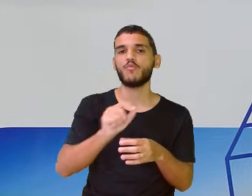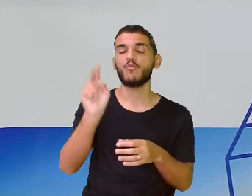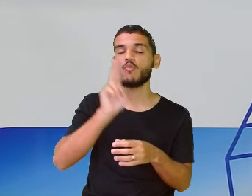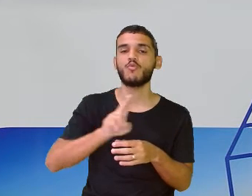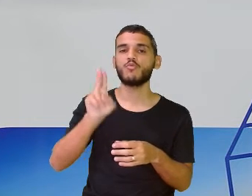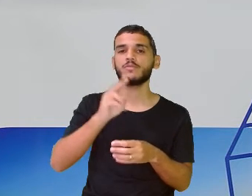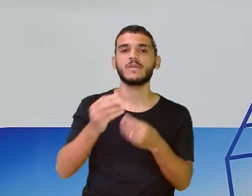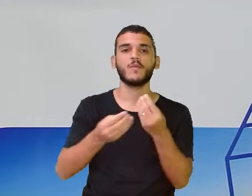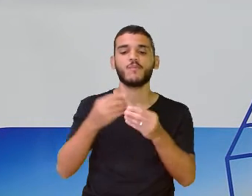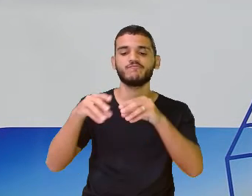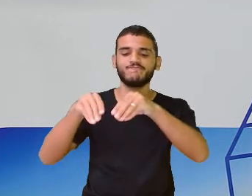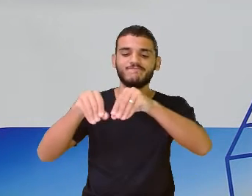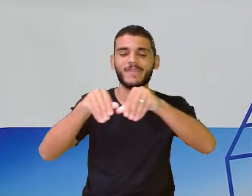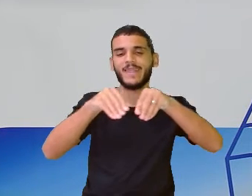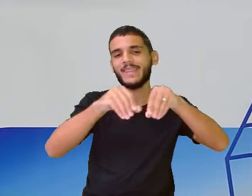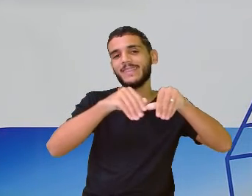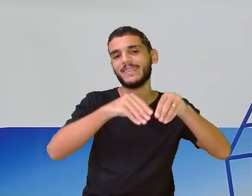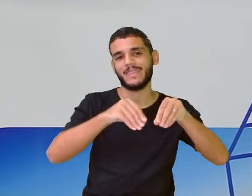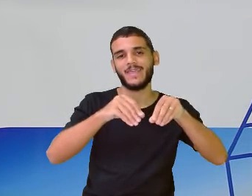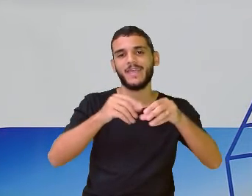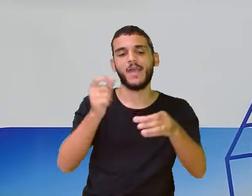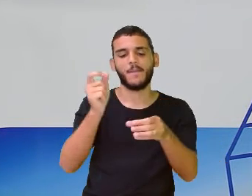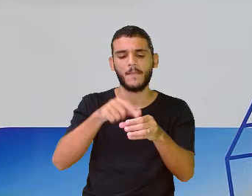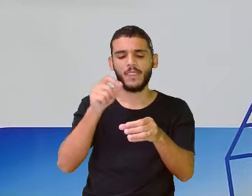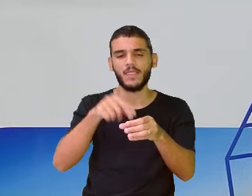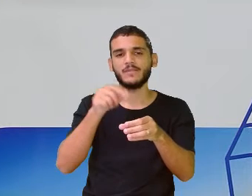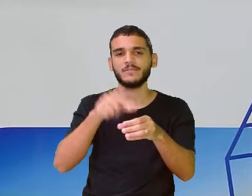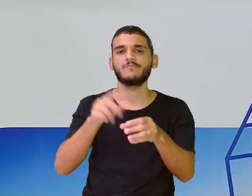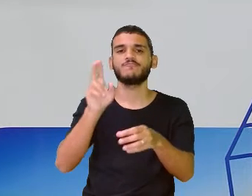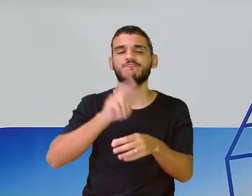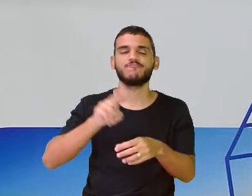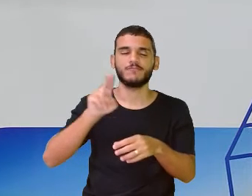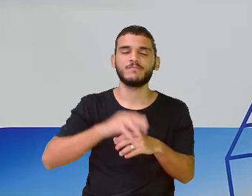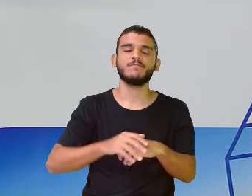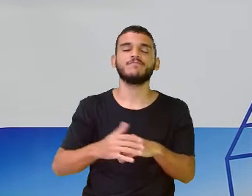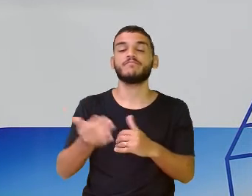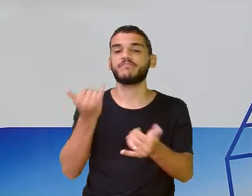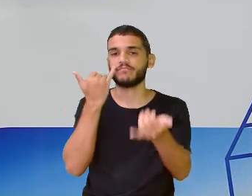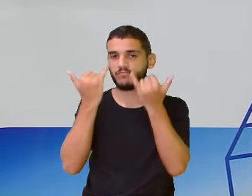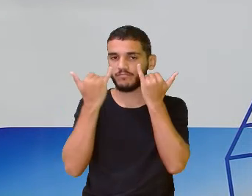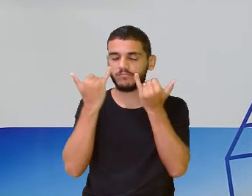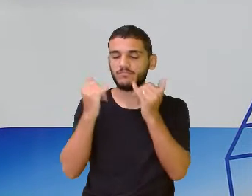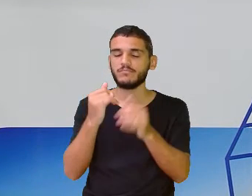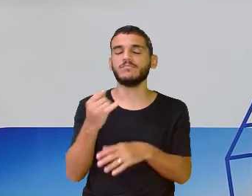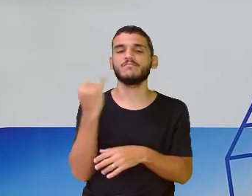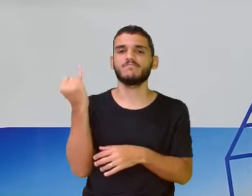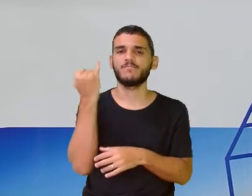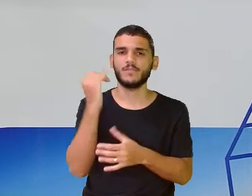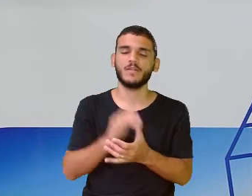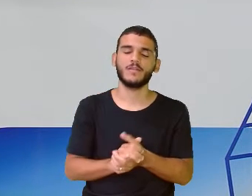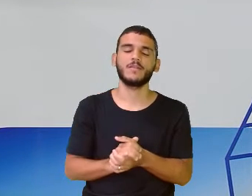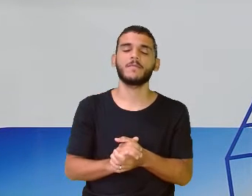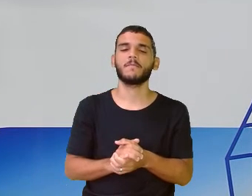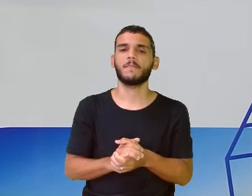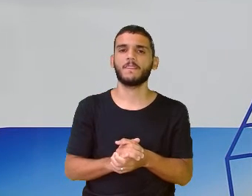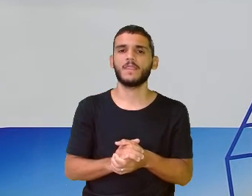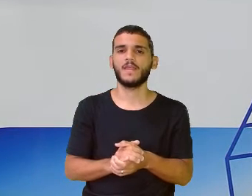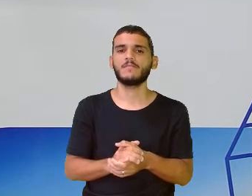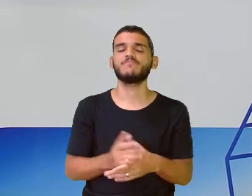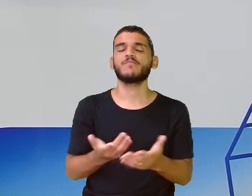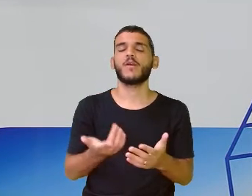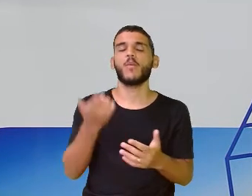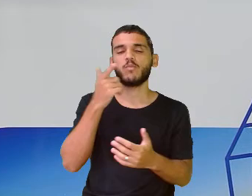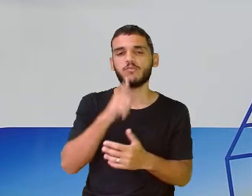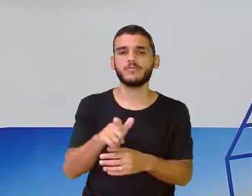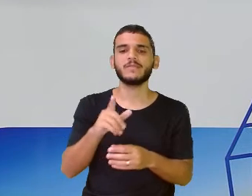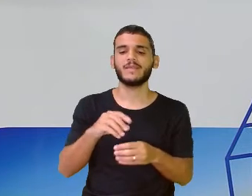Veja que informação interessante a reportagem traz. Ela traz que muitos alimentos que são descartados podem ser reaproveitados, podem ser doados.